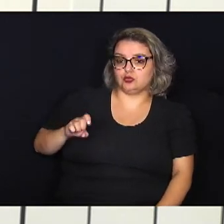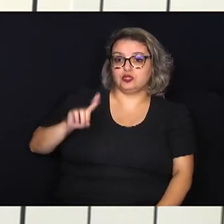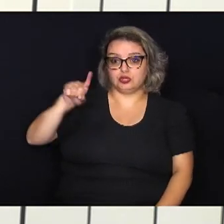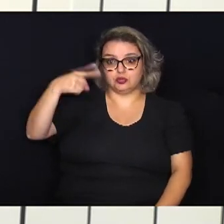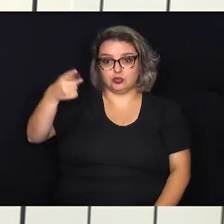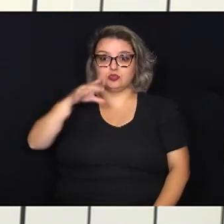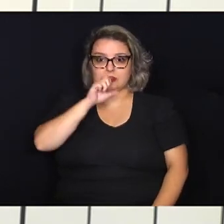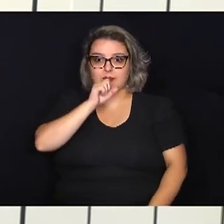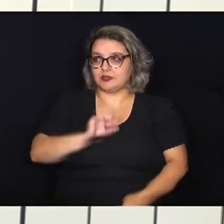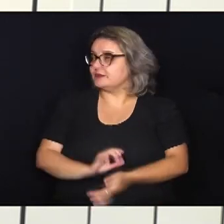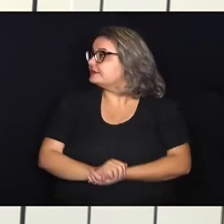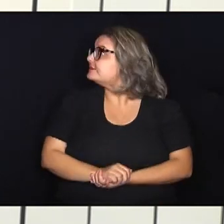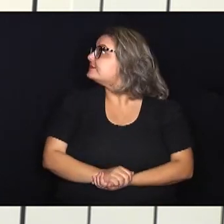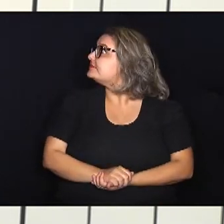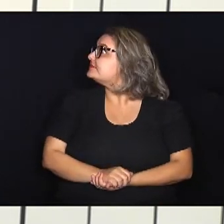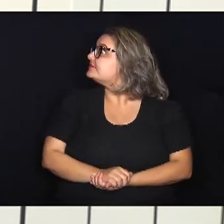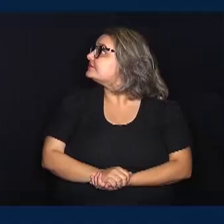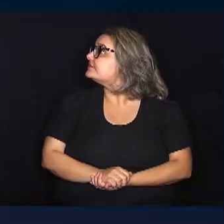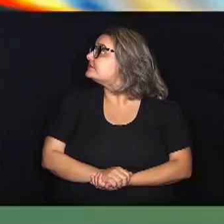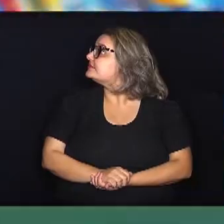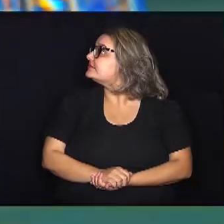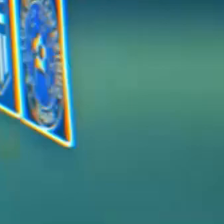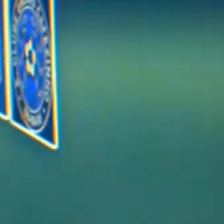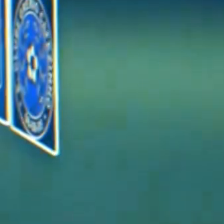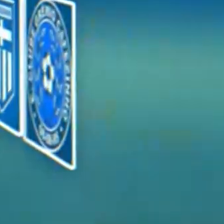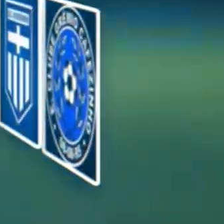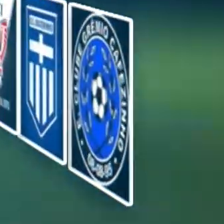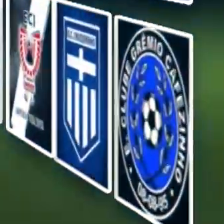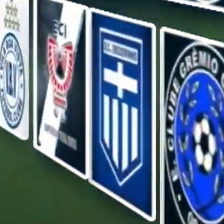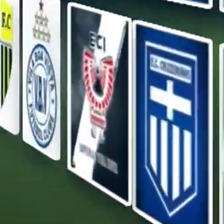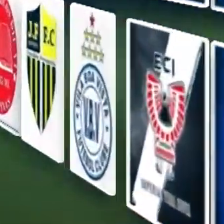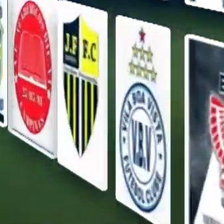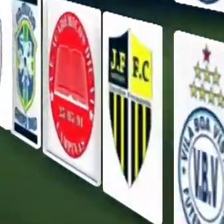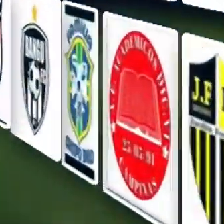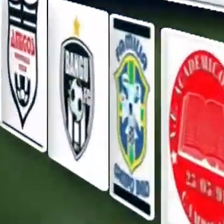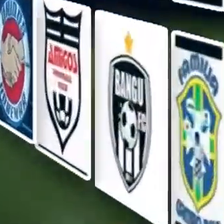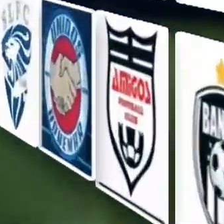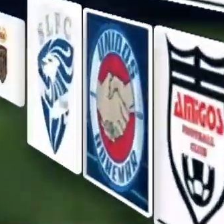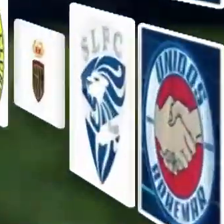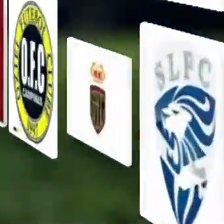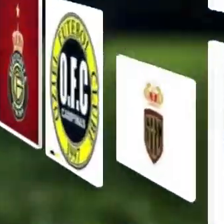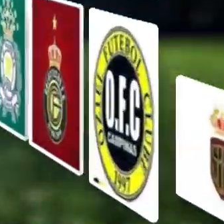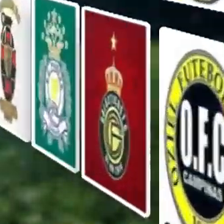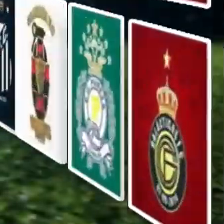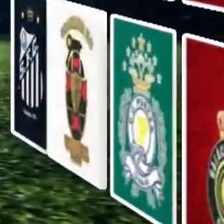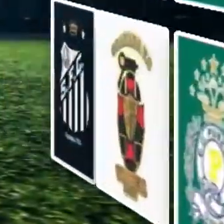sábado.